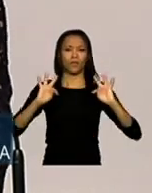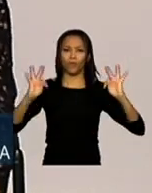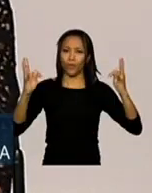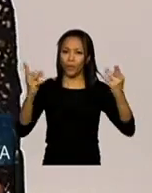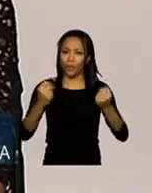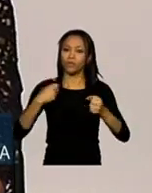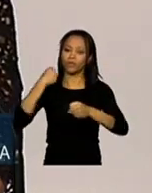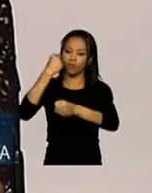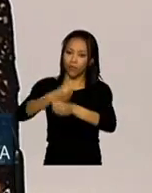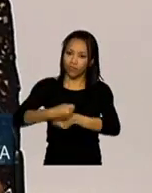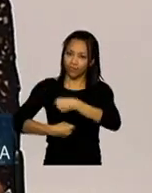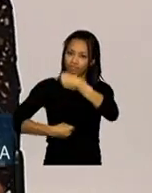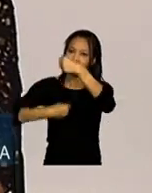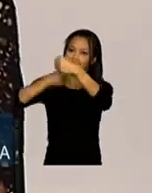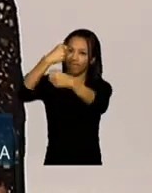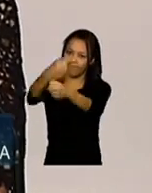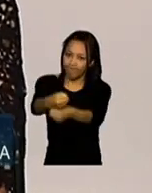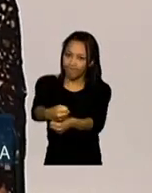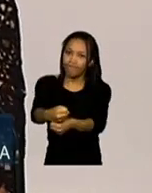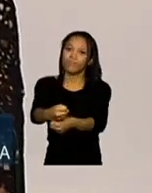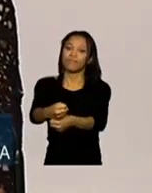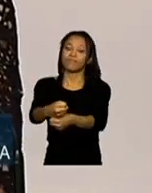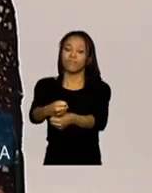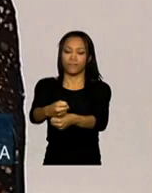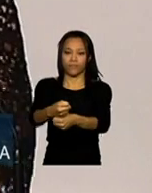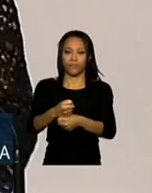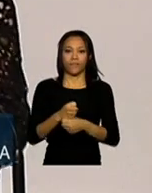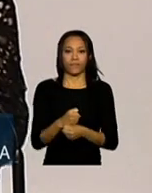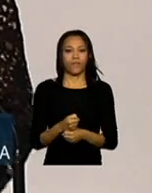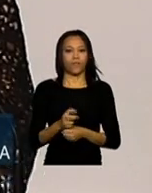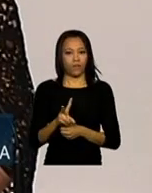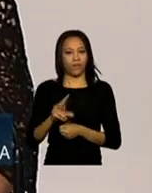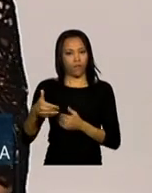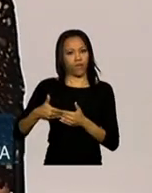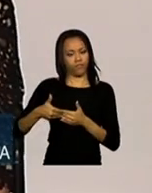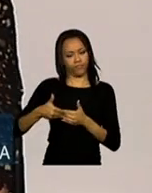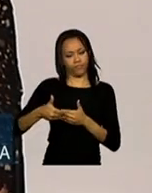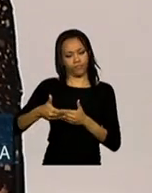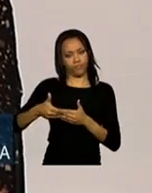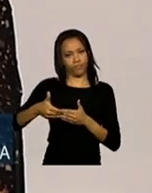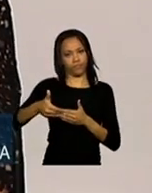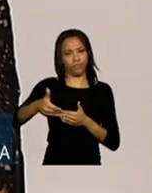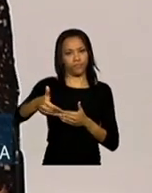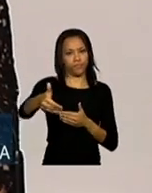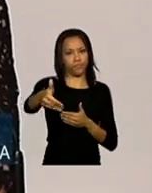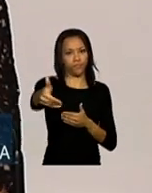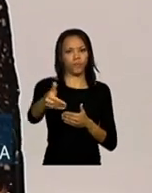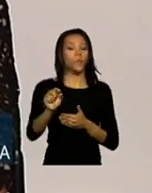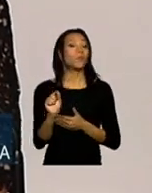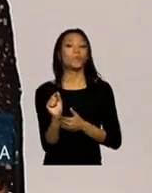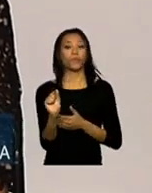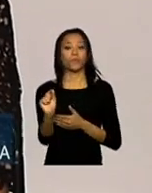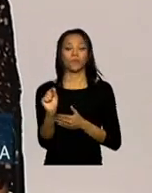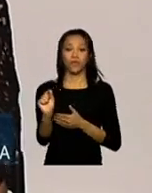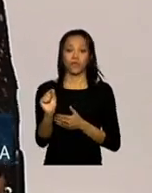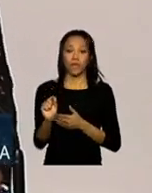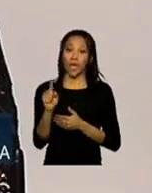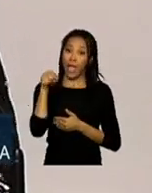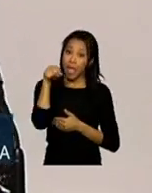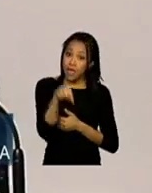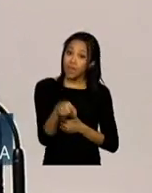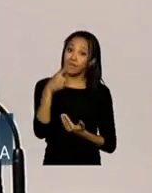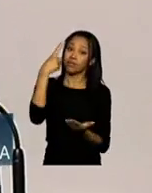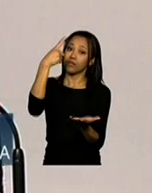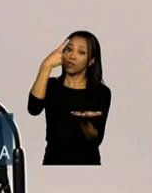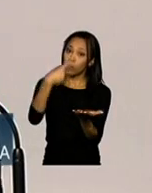os anos que vão transcorrer a partir de agora é esse compromisso